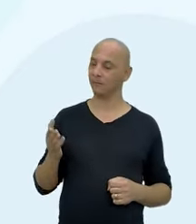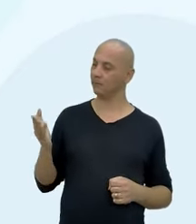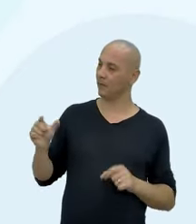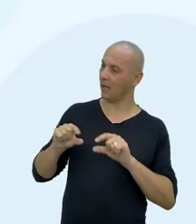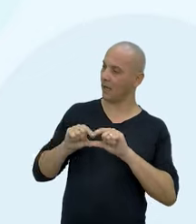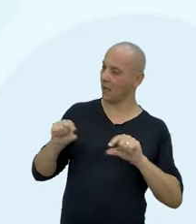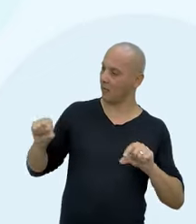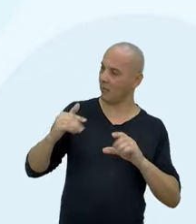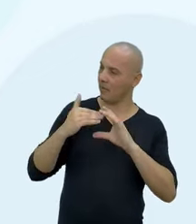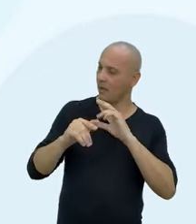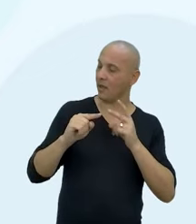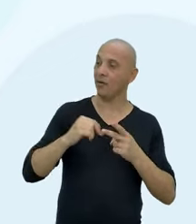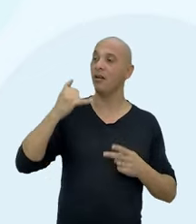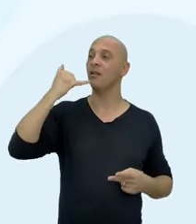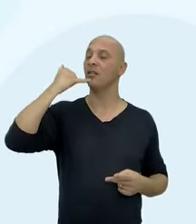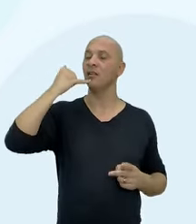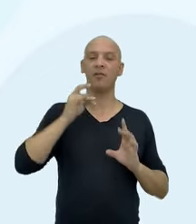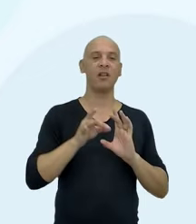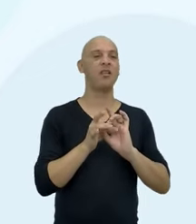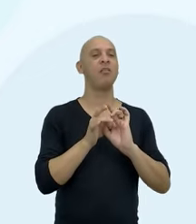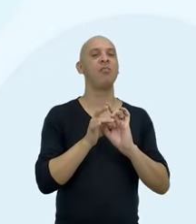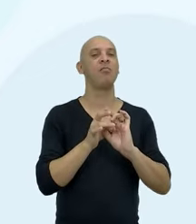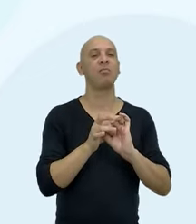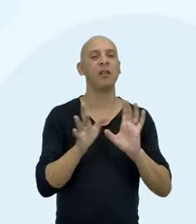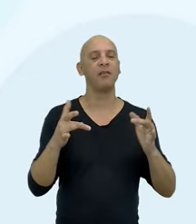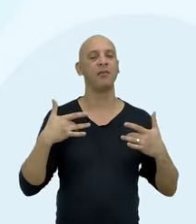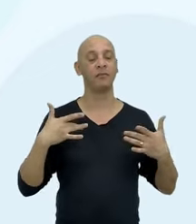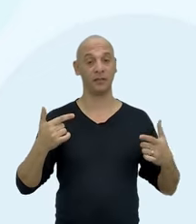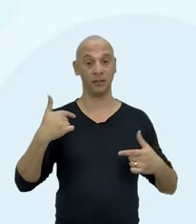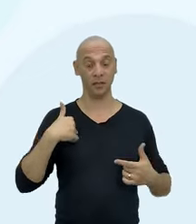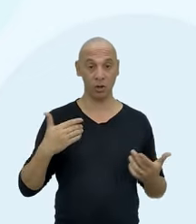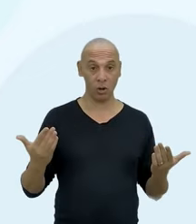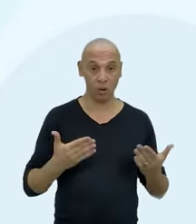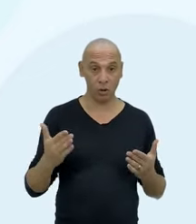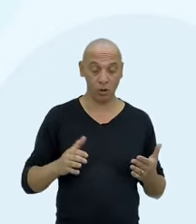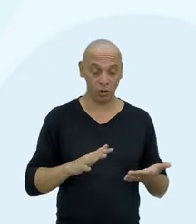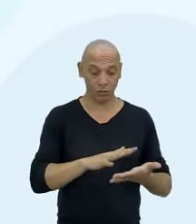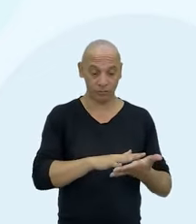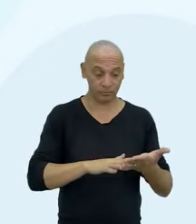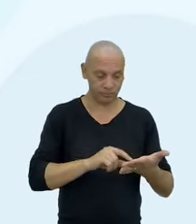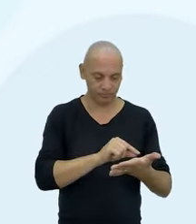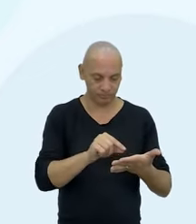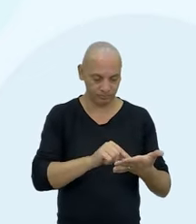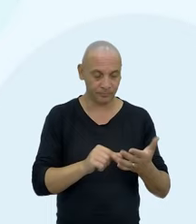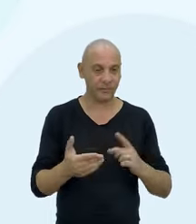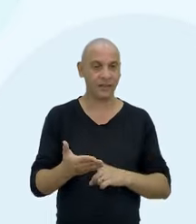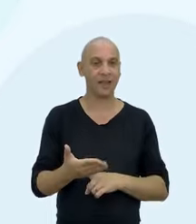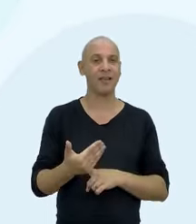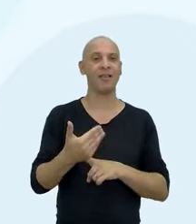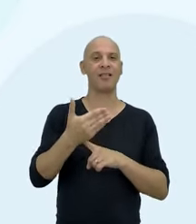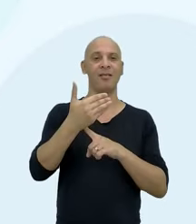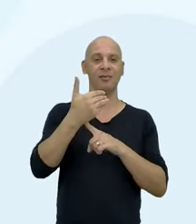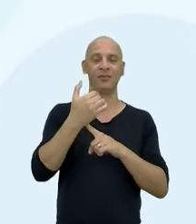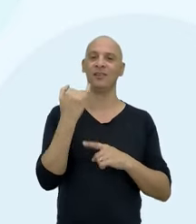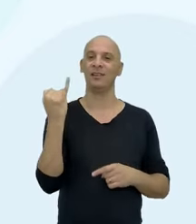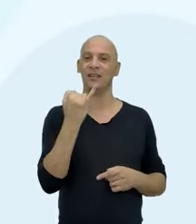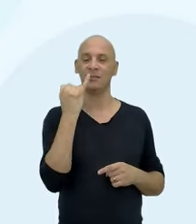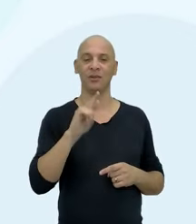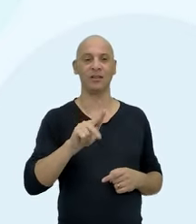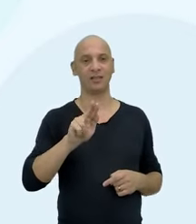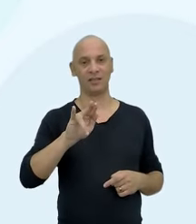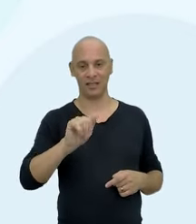endereço de e-mail meu número do telefone fiquem à disposição hoje o multiplano está no guia de tecnologias e